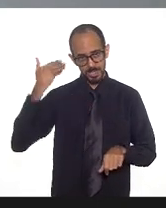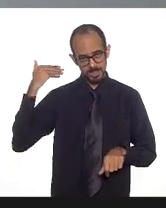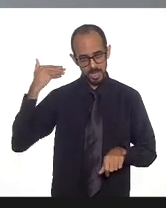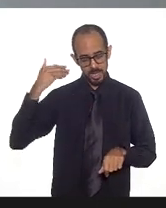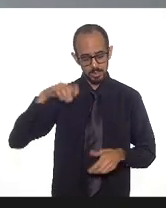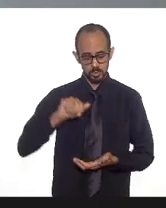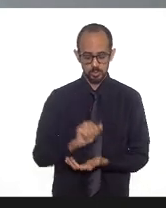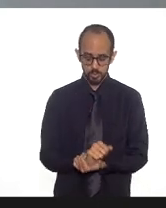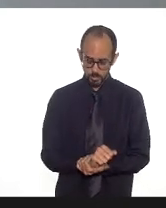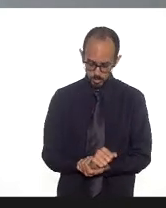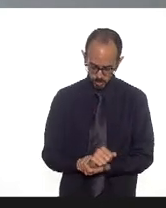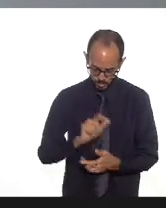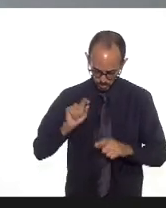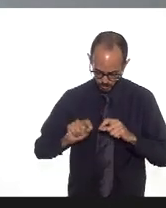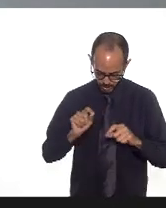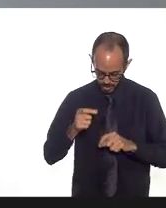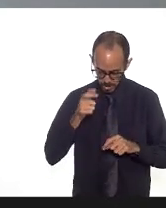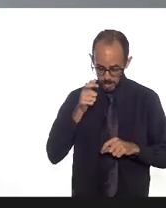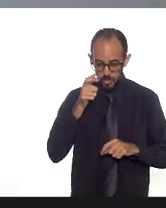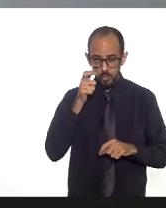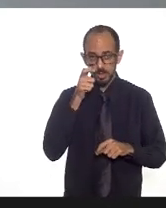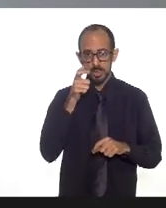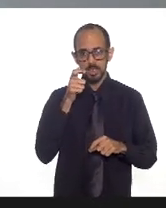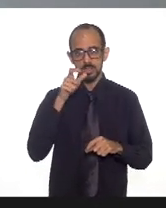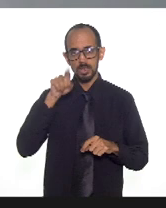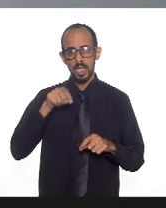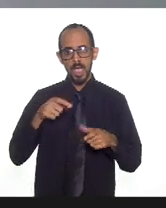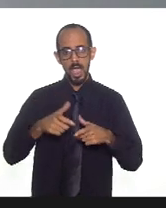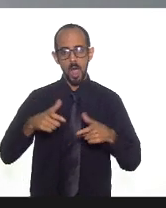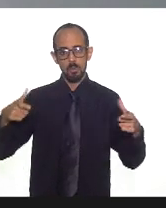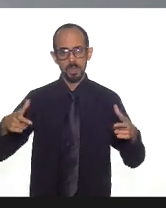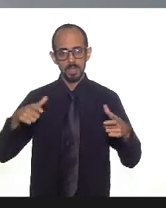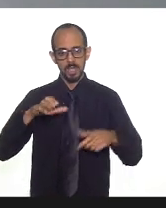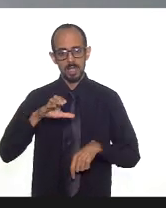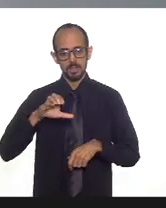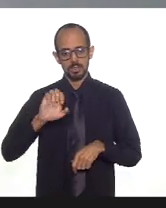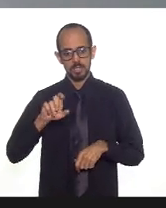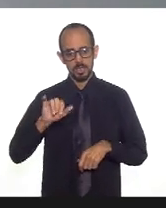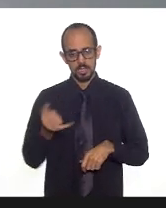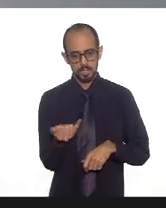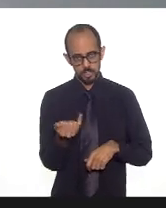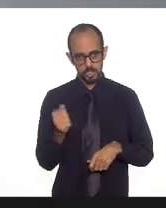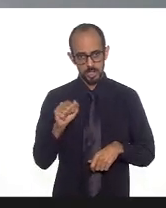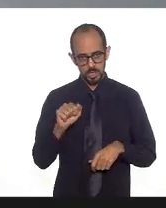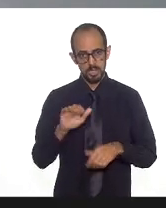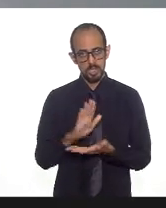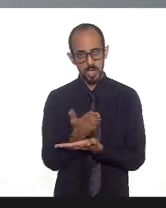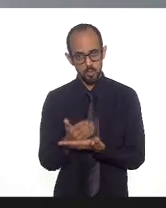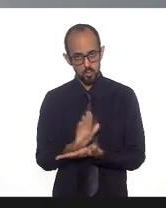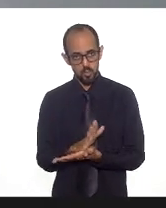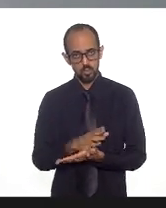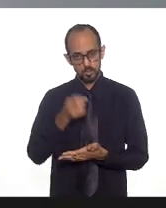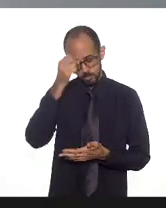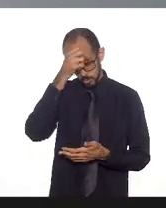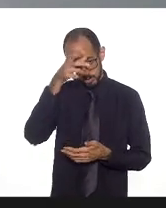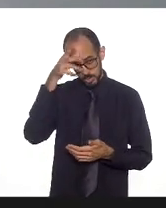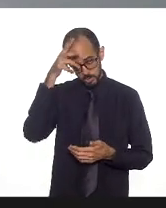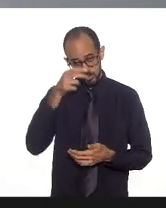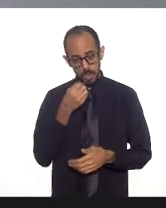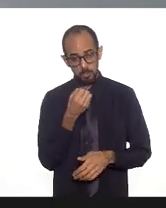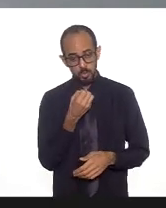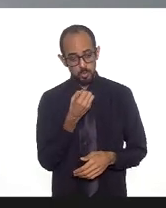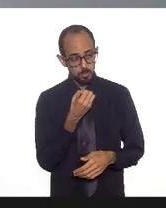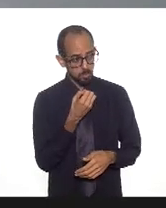intenção, o projeto é ampliar a Rede SEJA, ampliar em alguns municípios, que é muito bom, professor Rogério, é muito